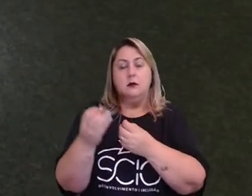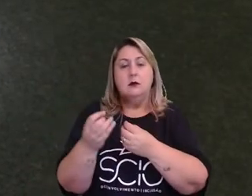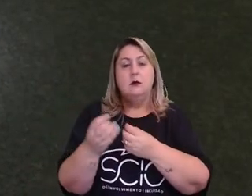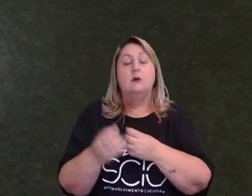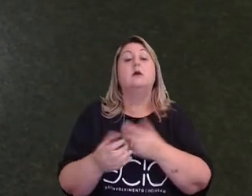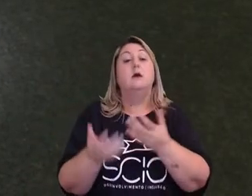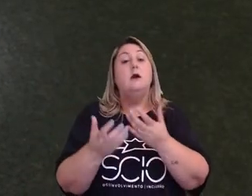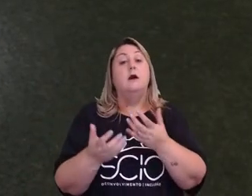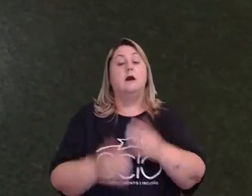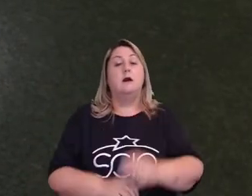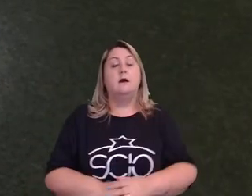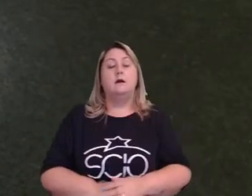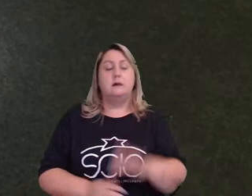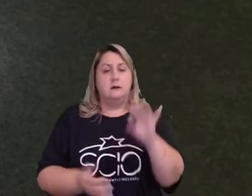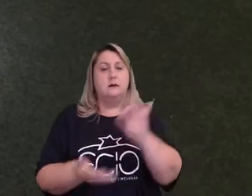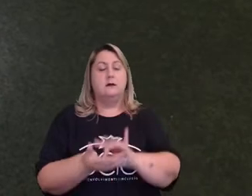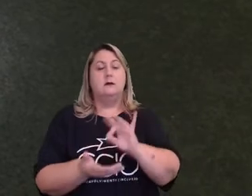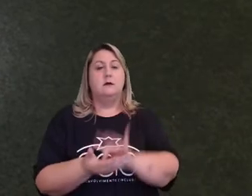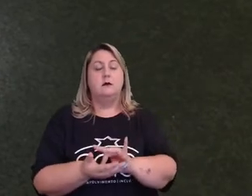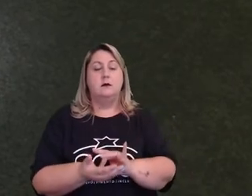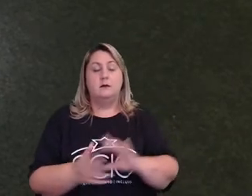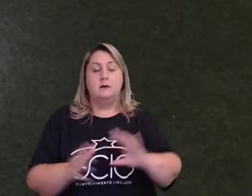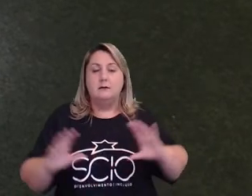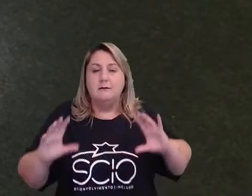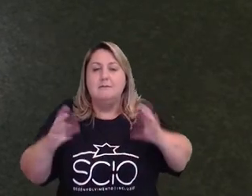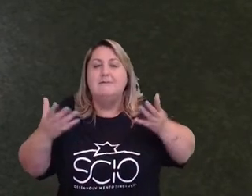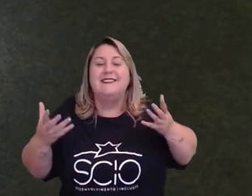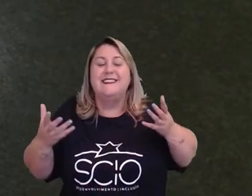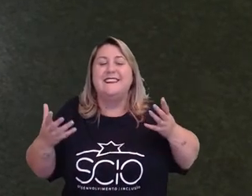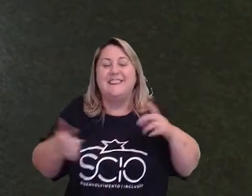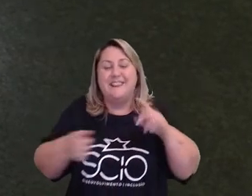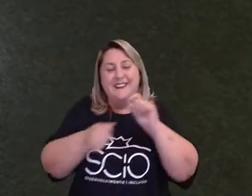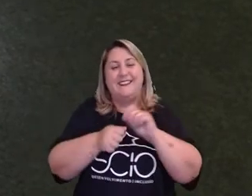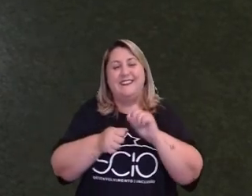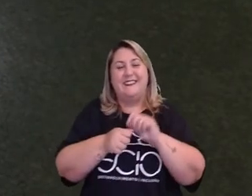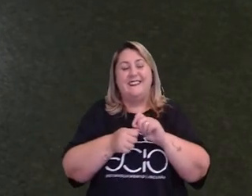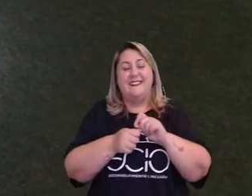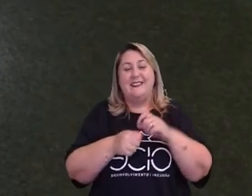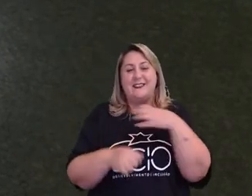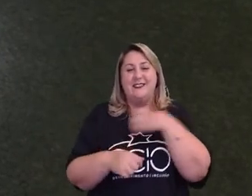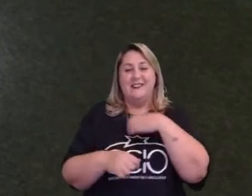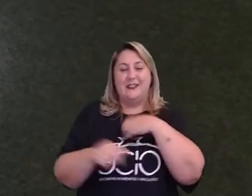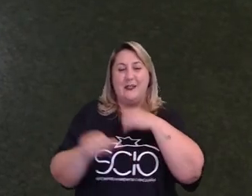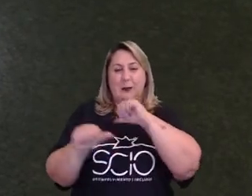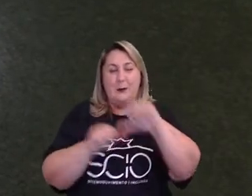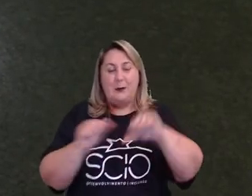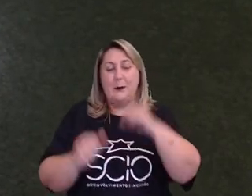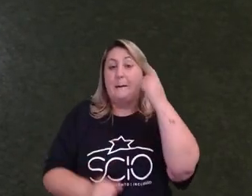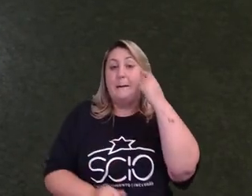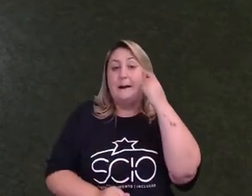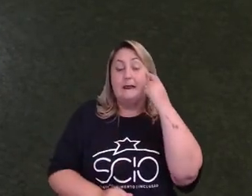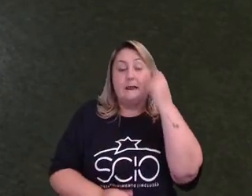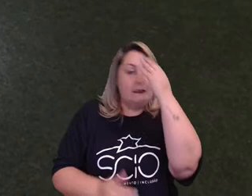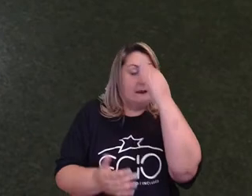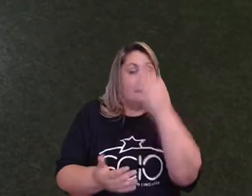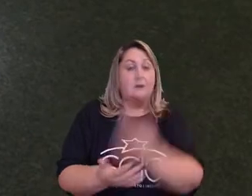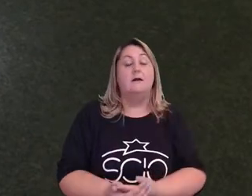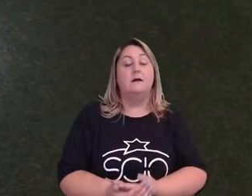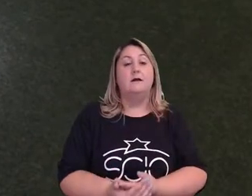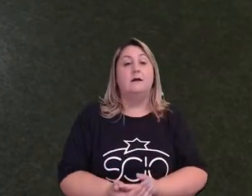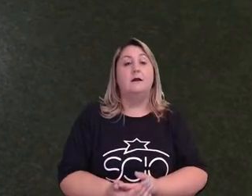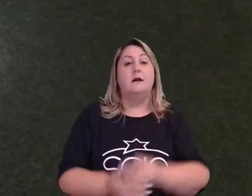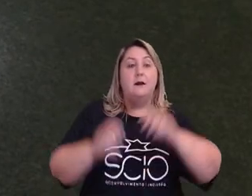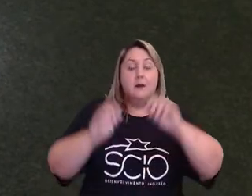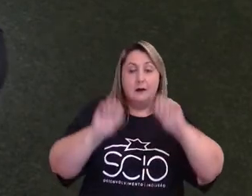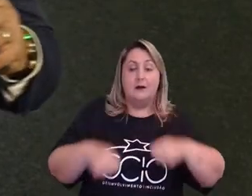estamos propondo, com certeza esse evento vai mudar muito a maneira de pensarmos e acreditarmos que